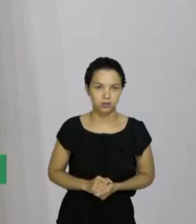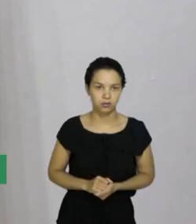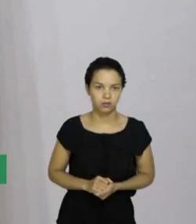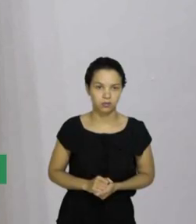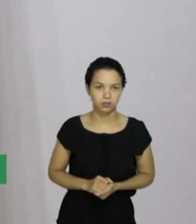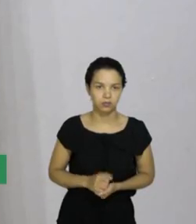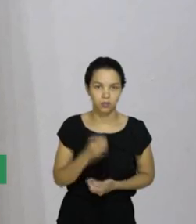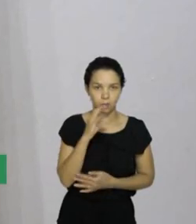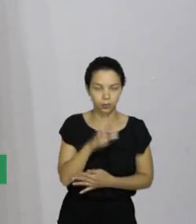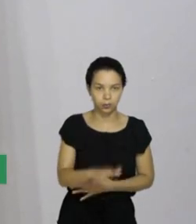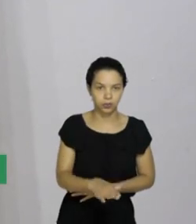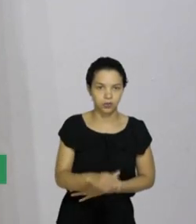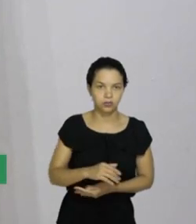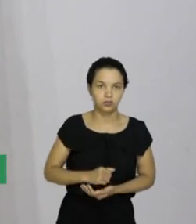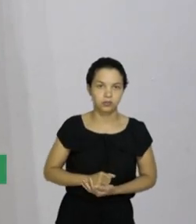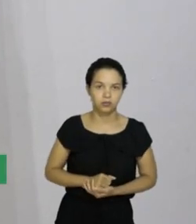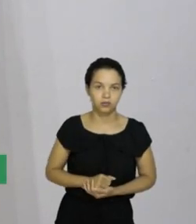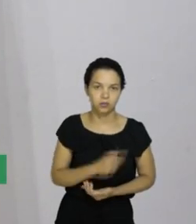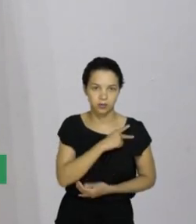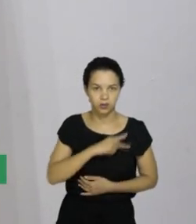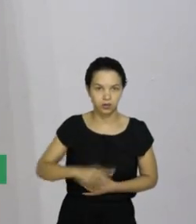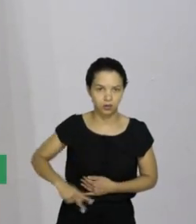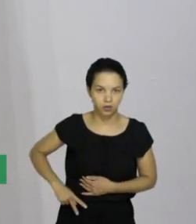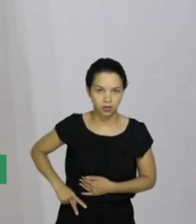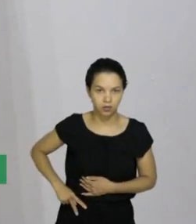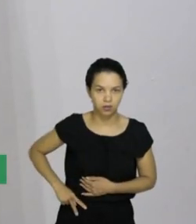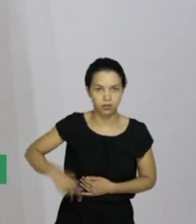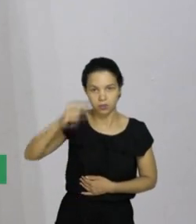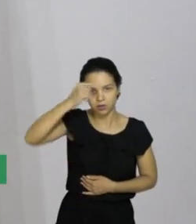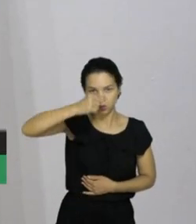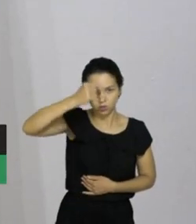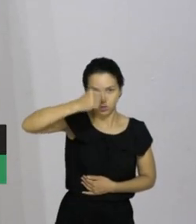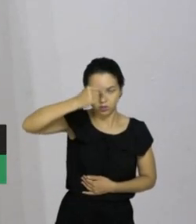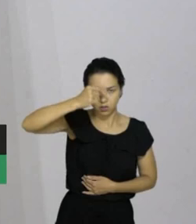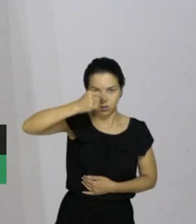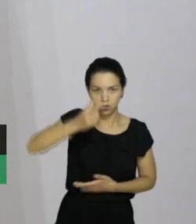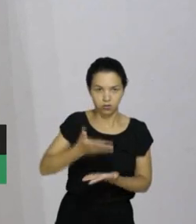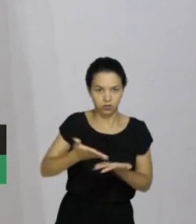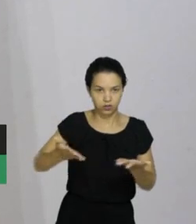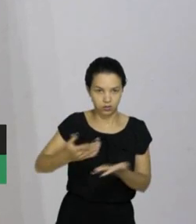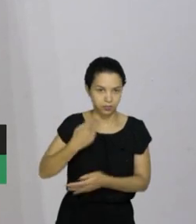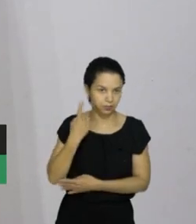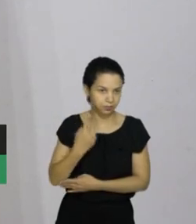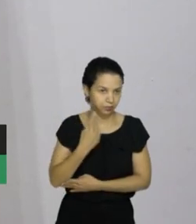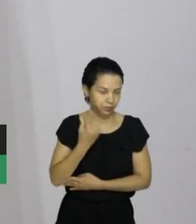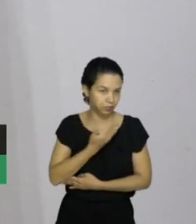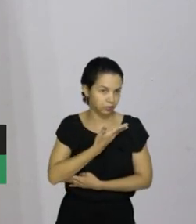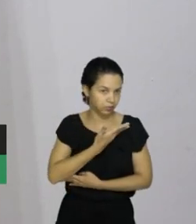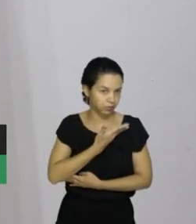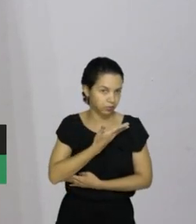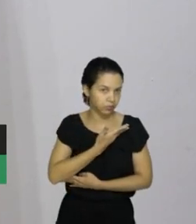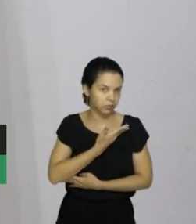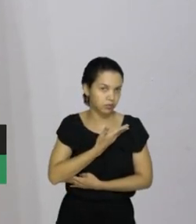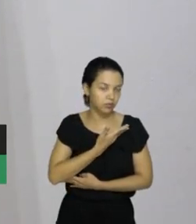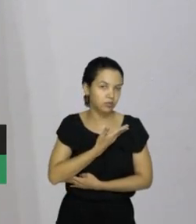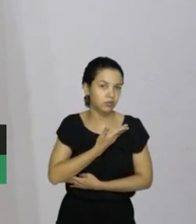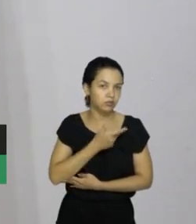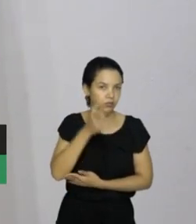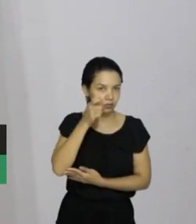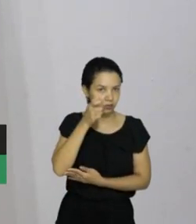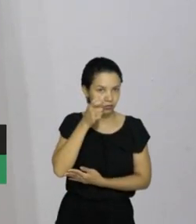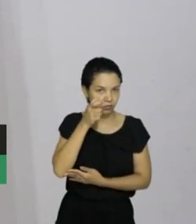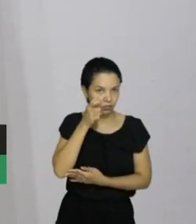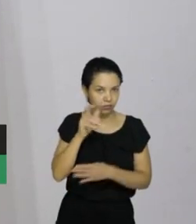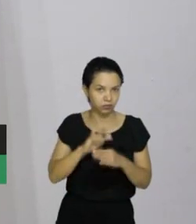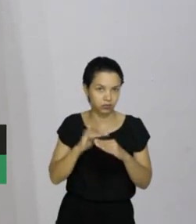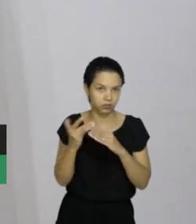Boa tarde Presidente Maurício scudillac nobres deputados amigos que nos assistem pelas